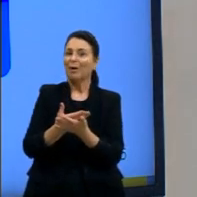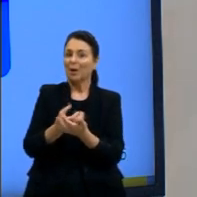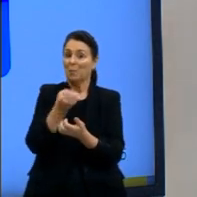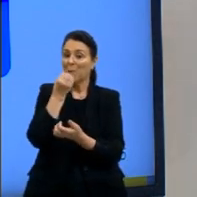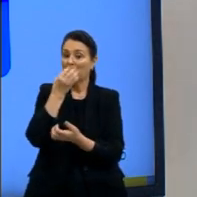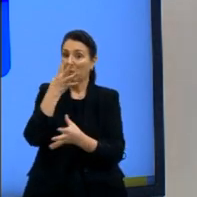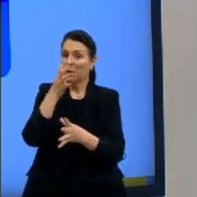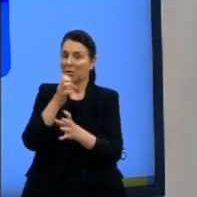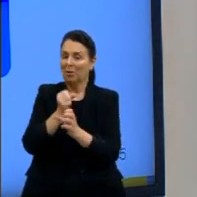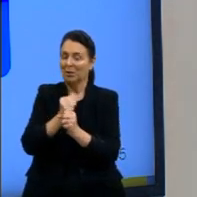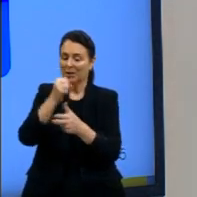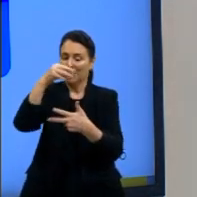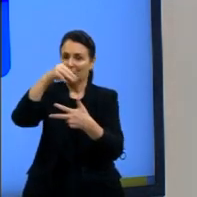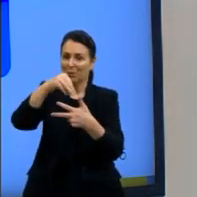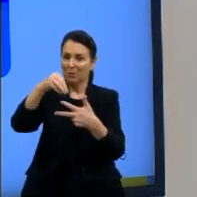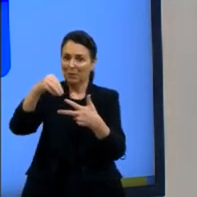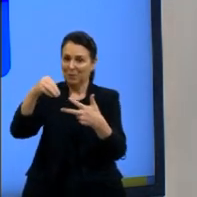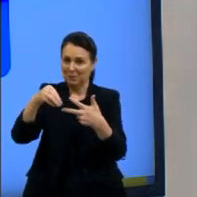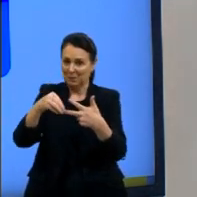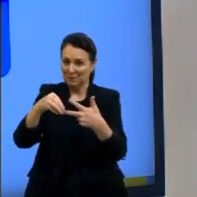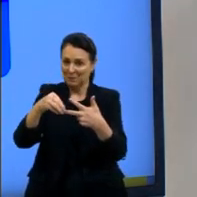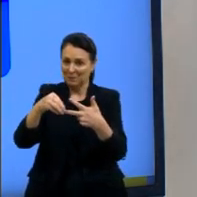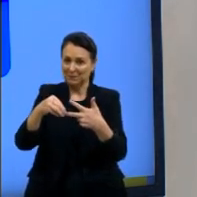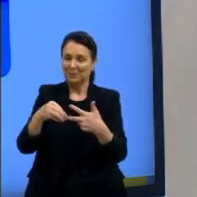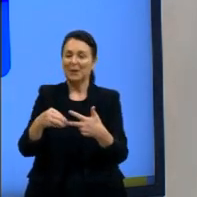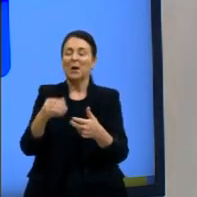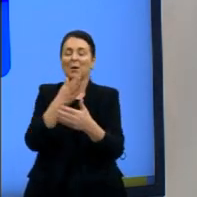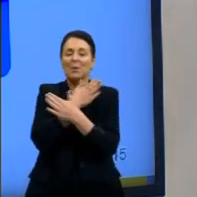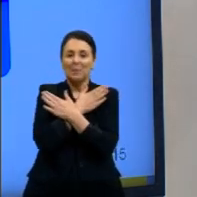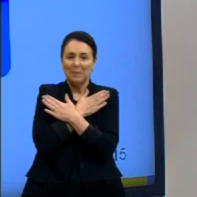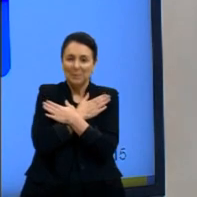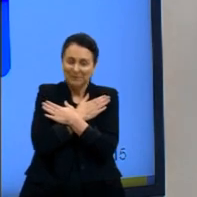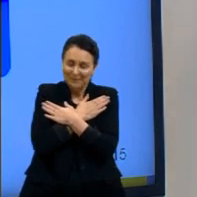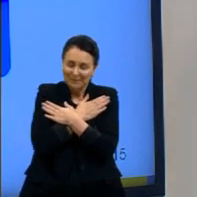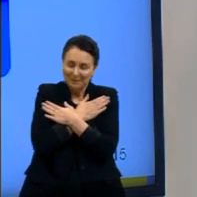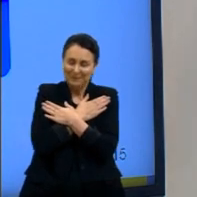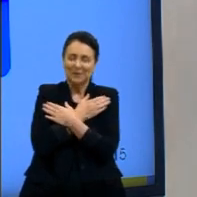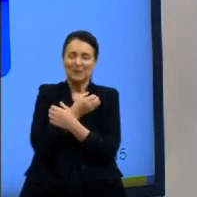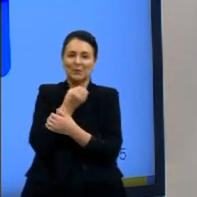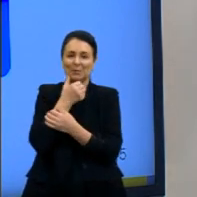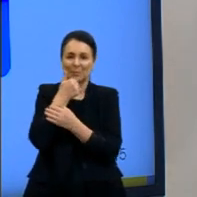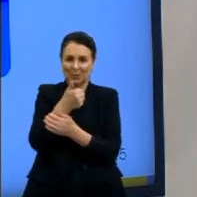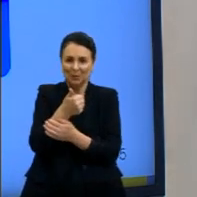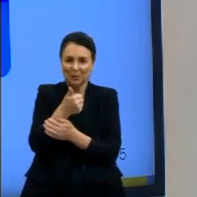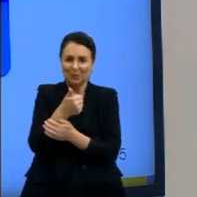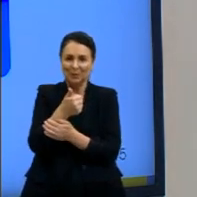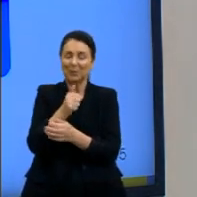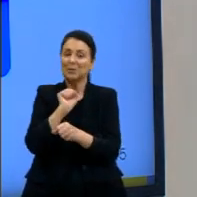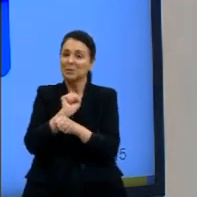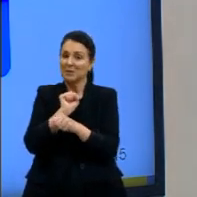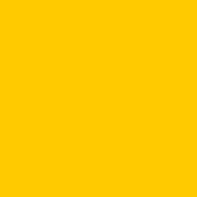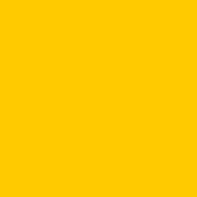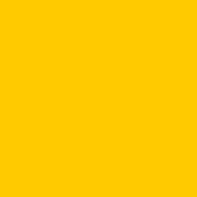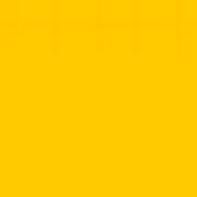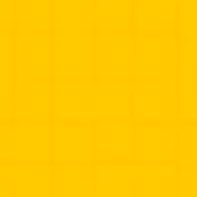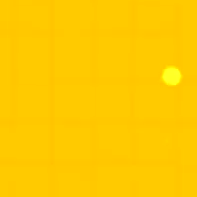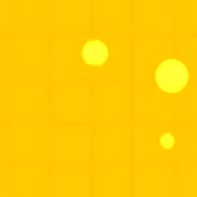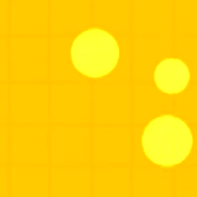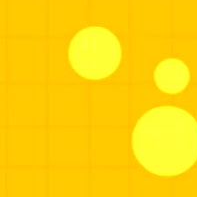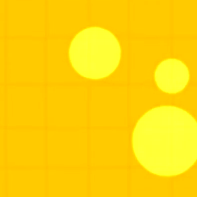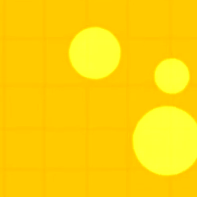nota no ENEM nesse segundo semestre um grande abraço tudo de bom e aguardo vocês na próxima aula